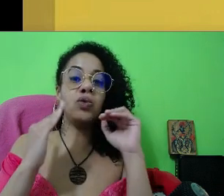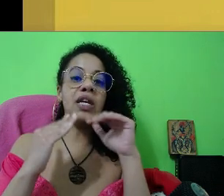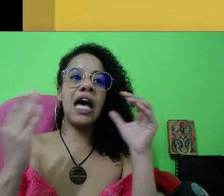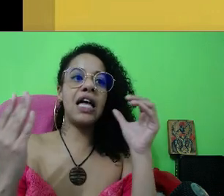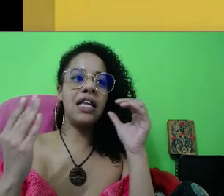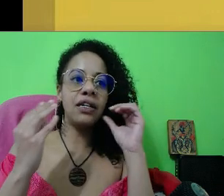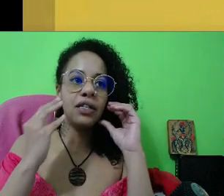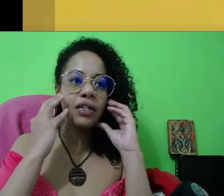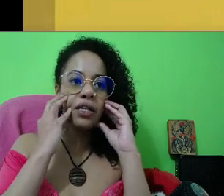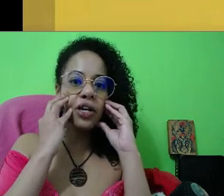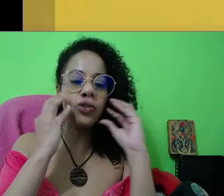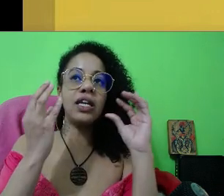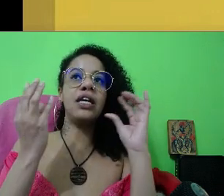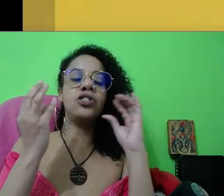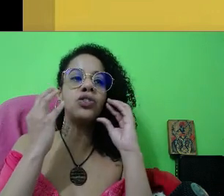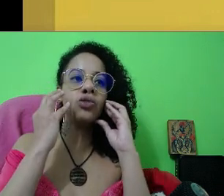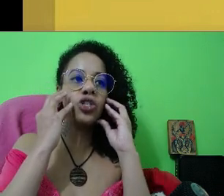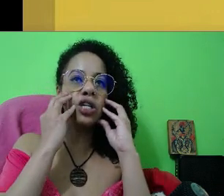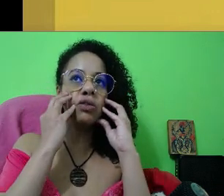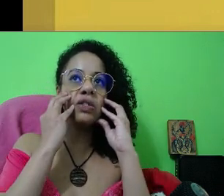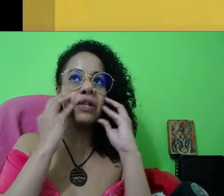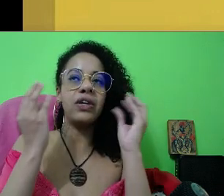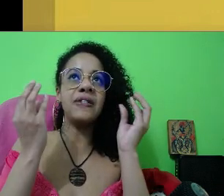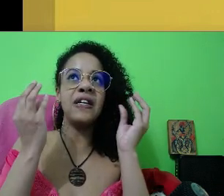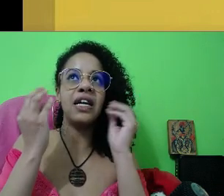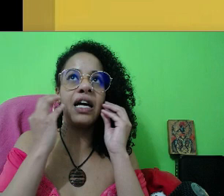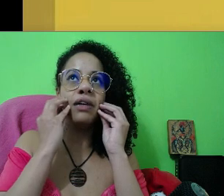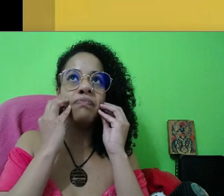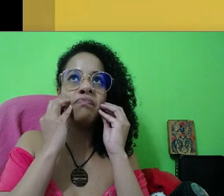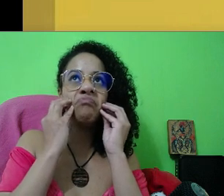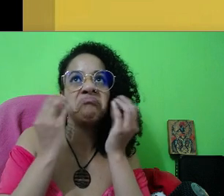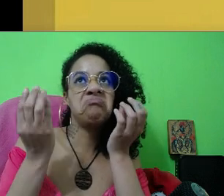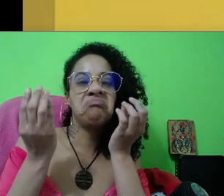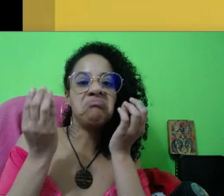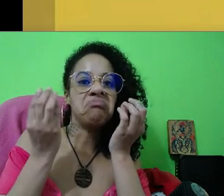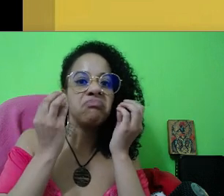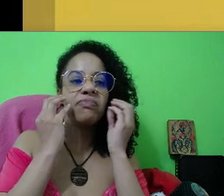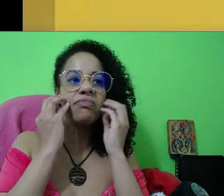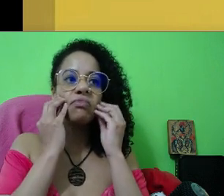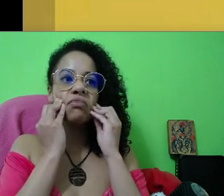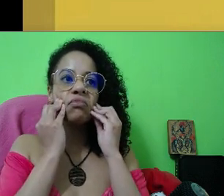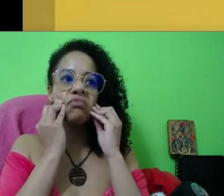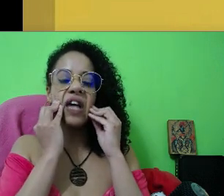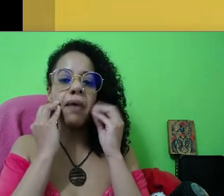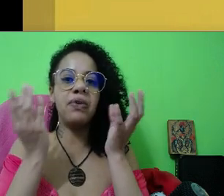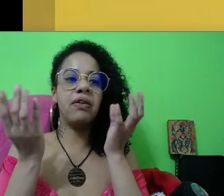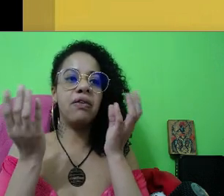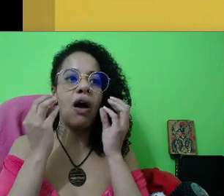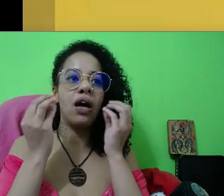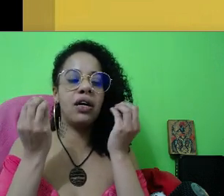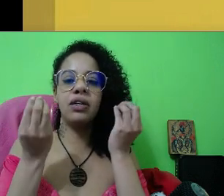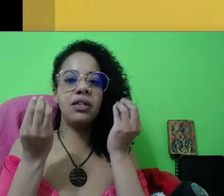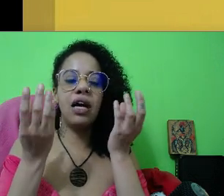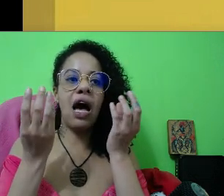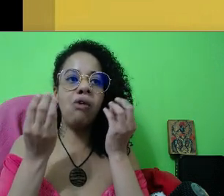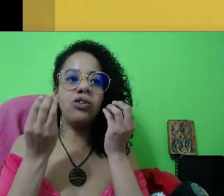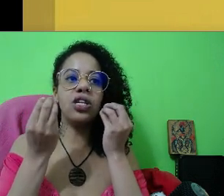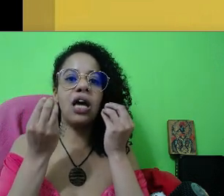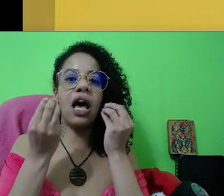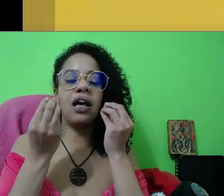e do nada eu tô aqui discutindo sendo que assim cara sabe